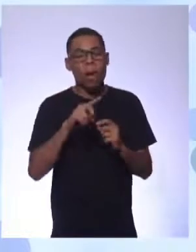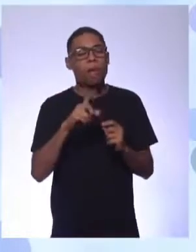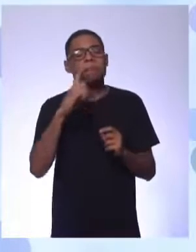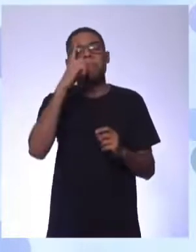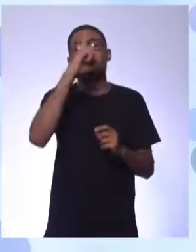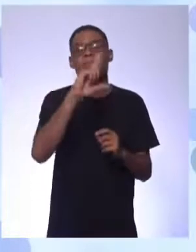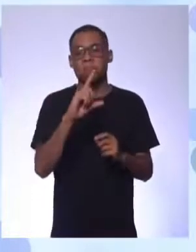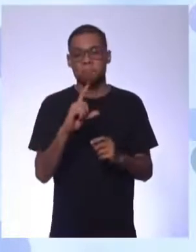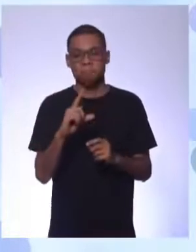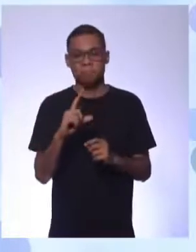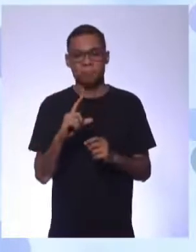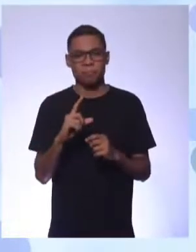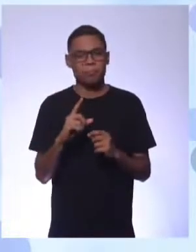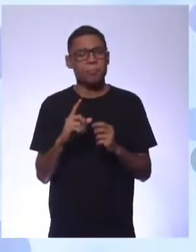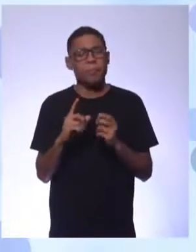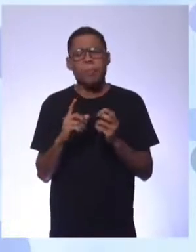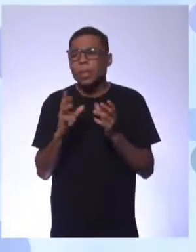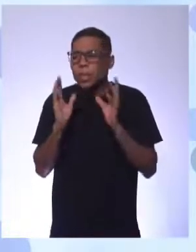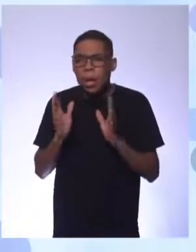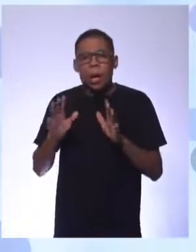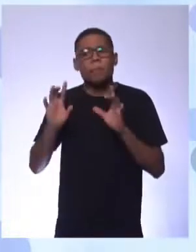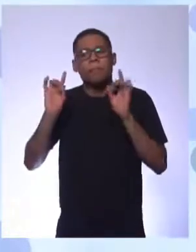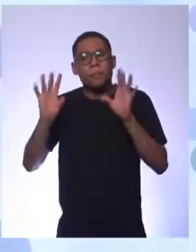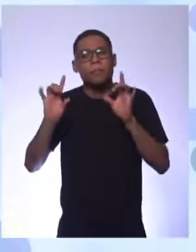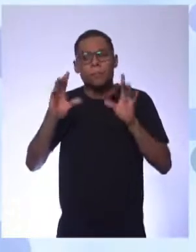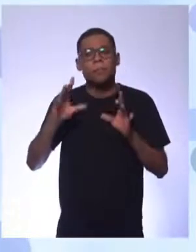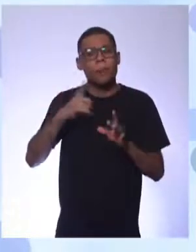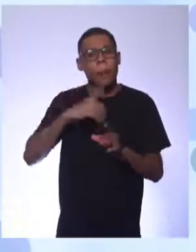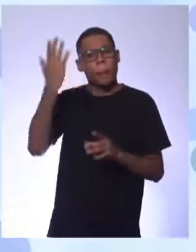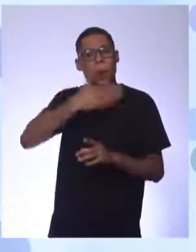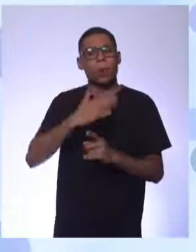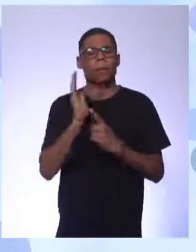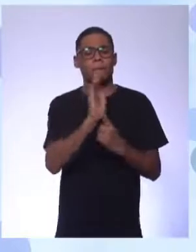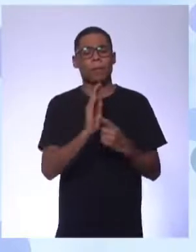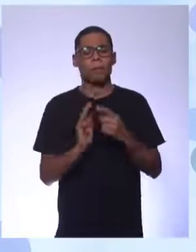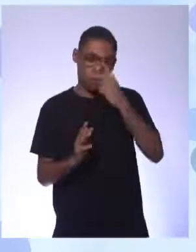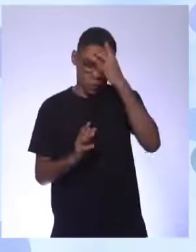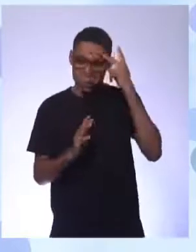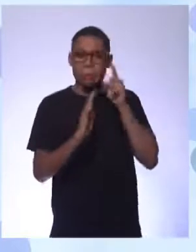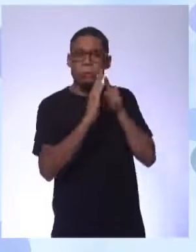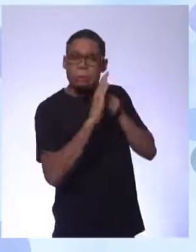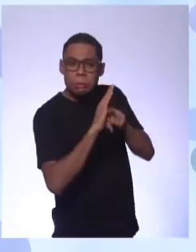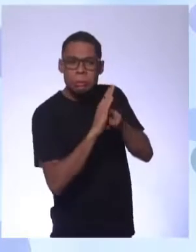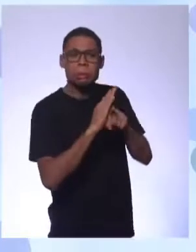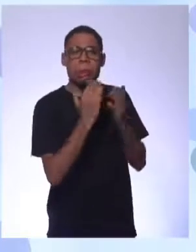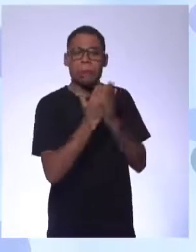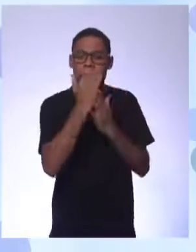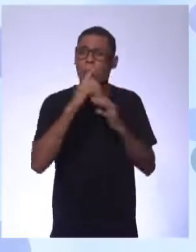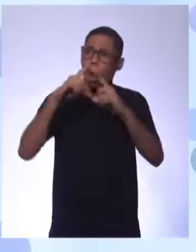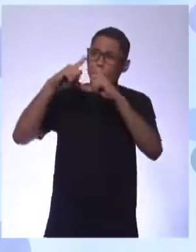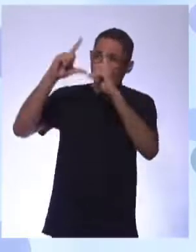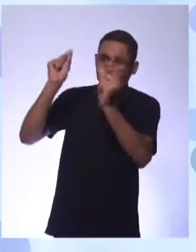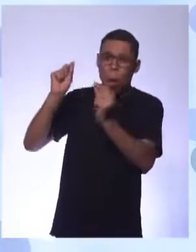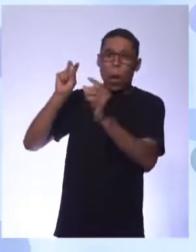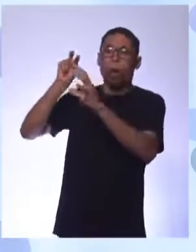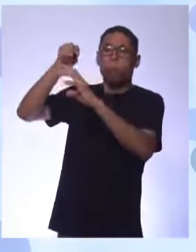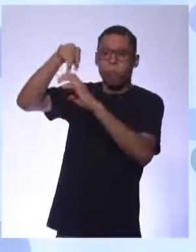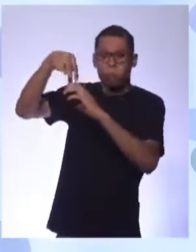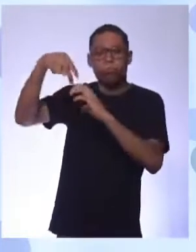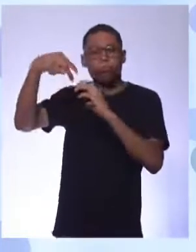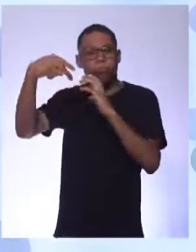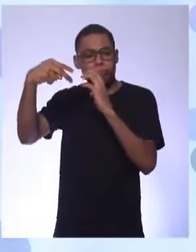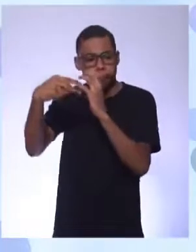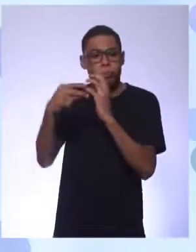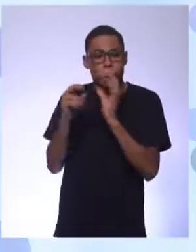Fria, mesmo com tantos documentos históricos. Ou seja, se a pessoa for pesquisar mais, vai perceber que, olha, o homem pisar na Lua foi um fato histórico.